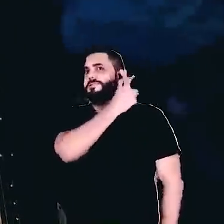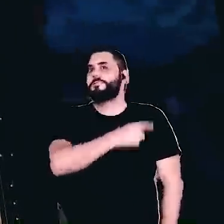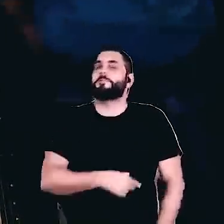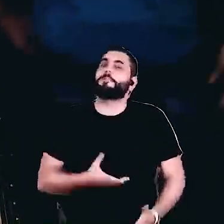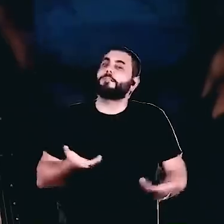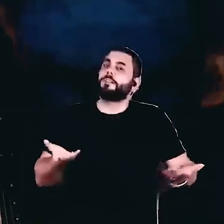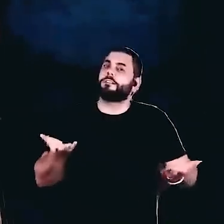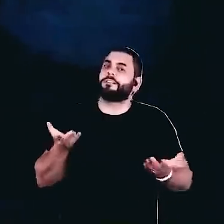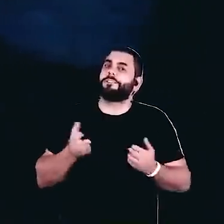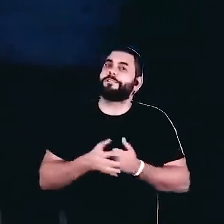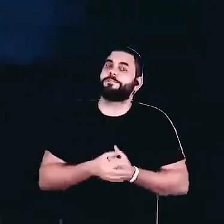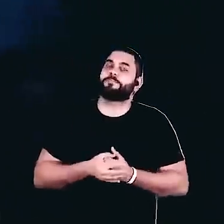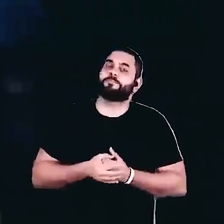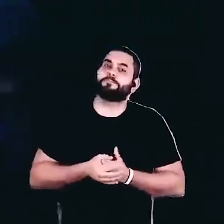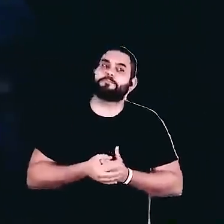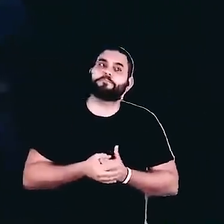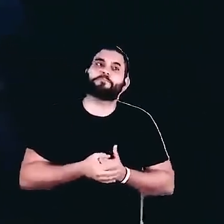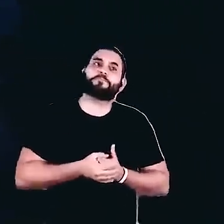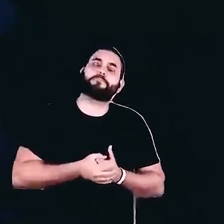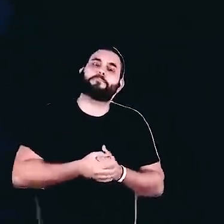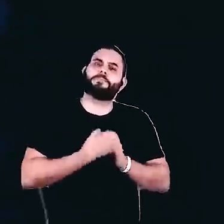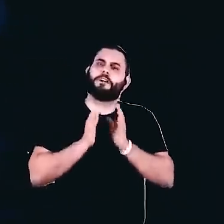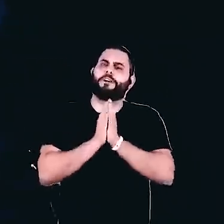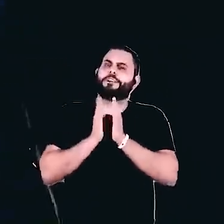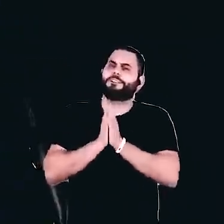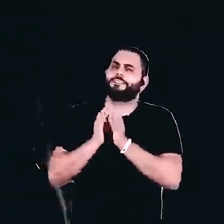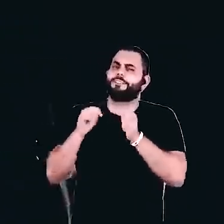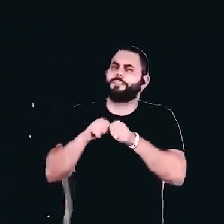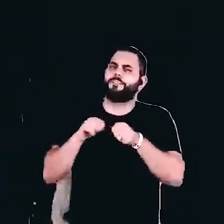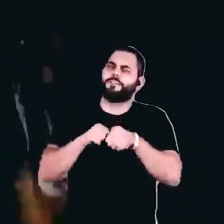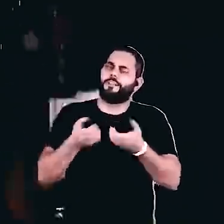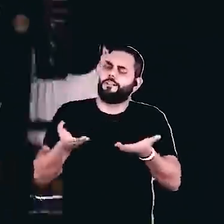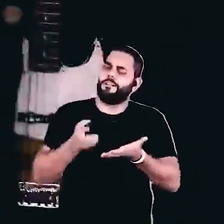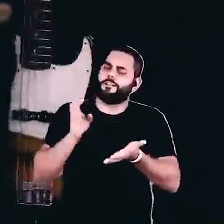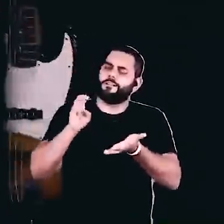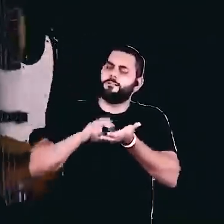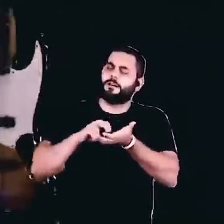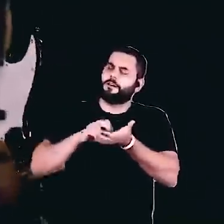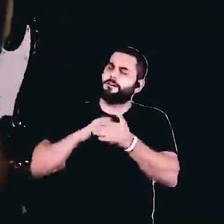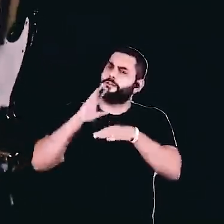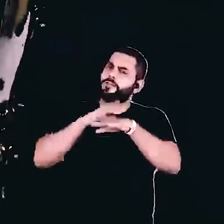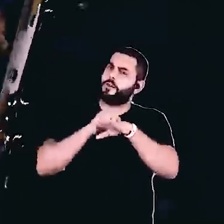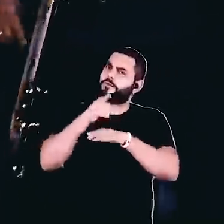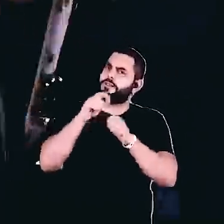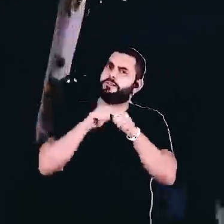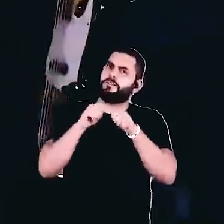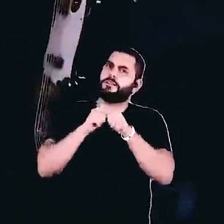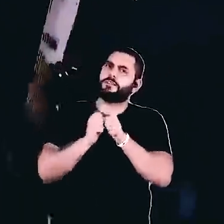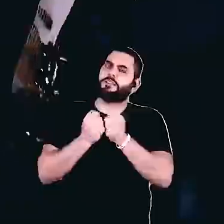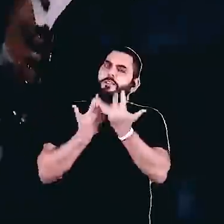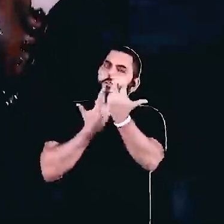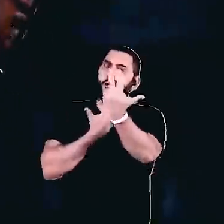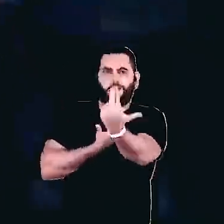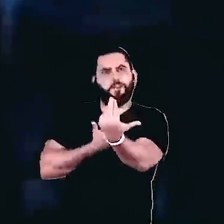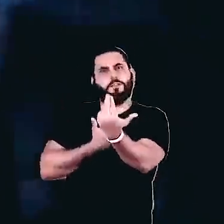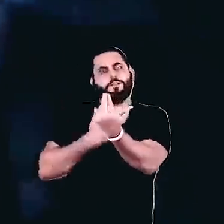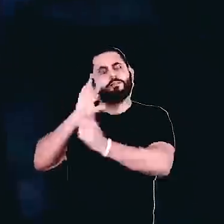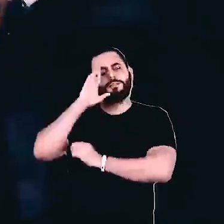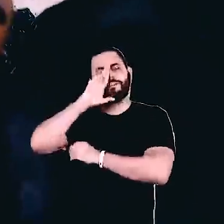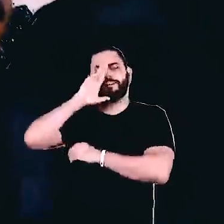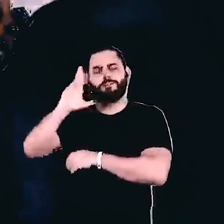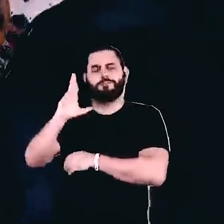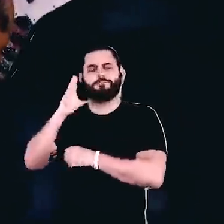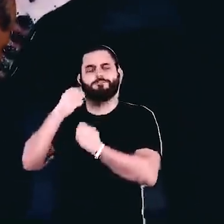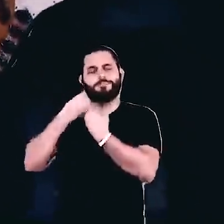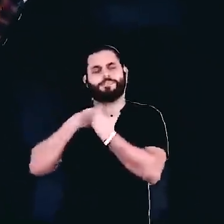A oração que eu fiz essa manhã e que eu convido você a fazer comigo é: Senhor, me capacita a ser